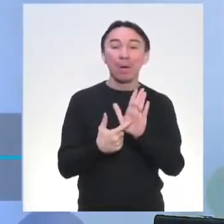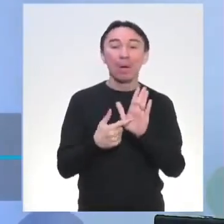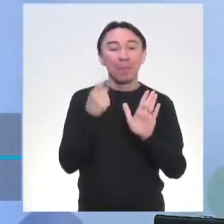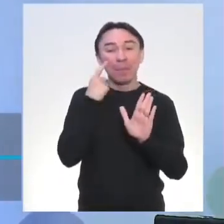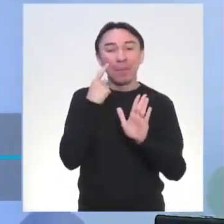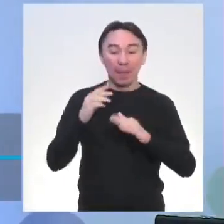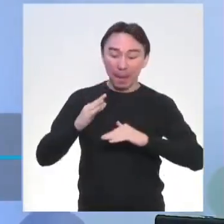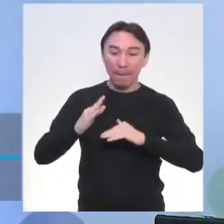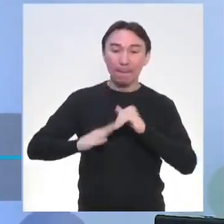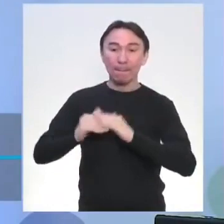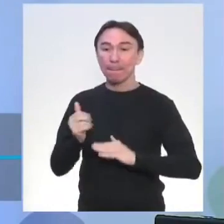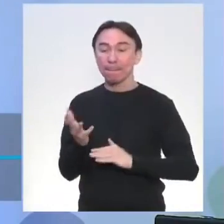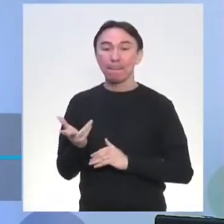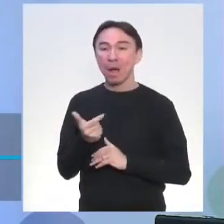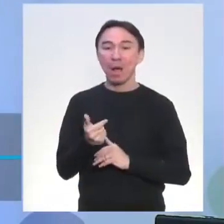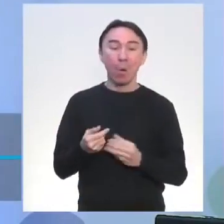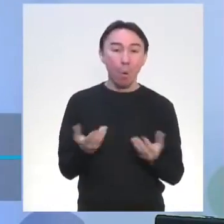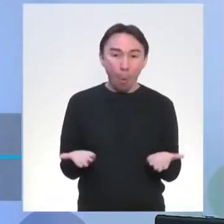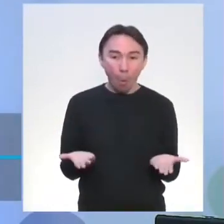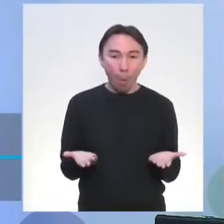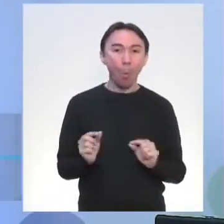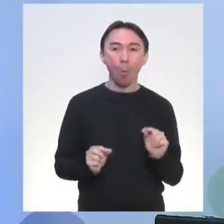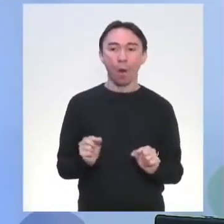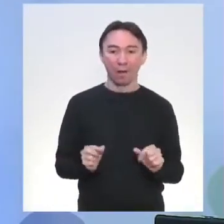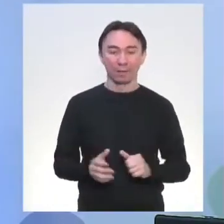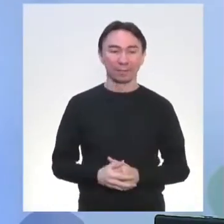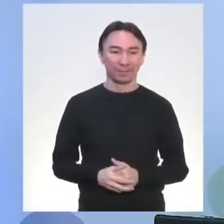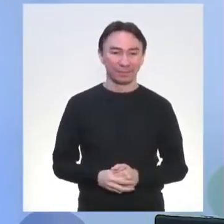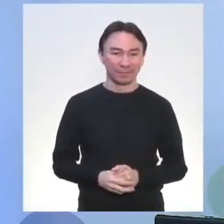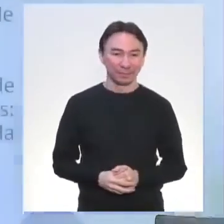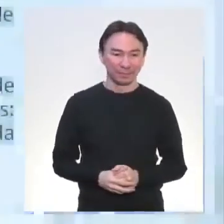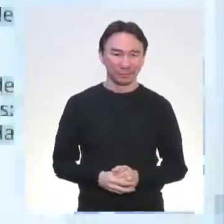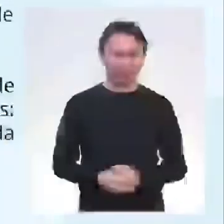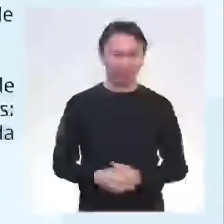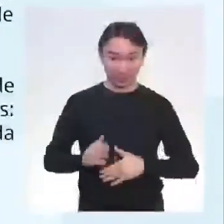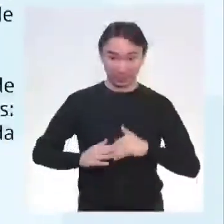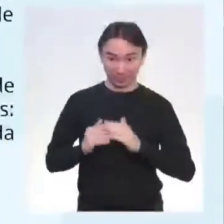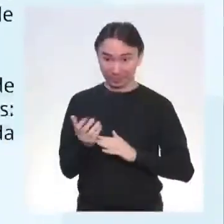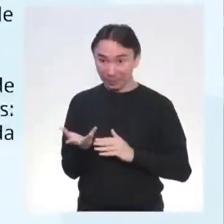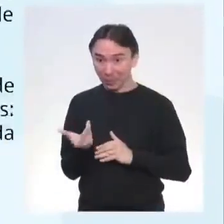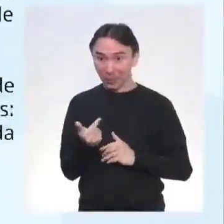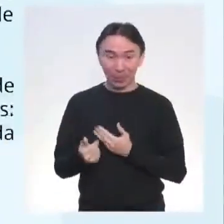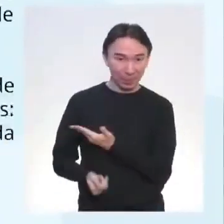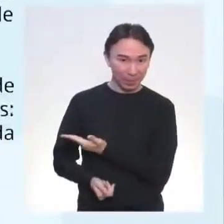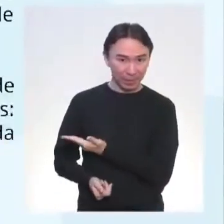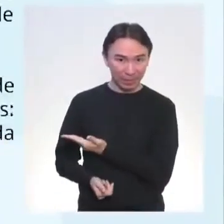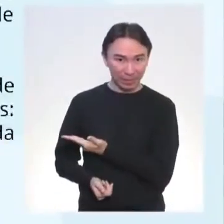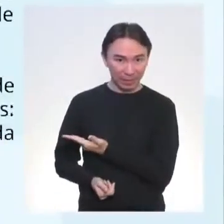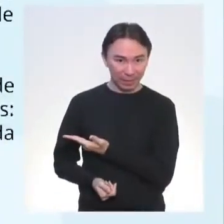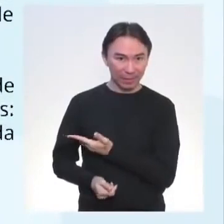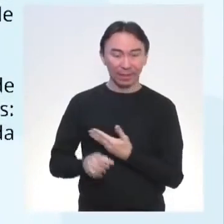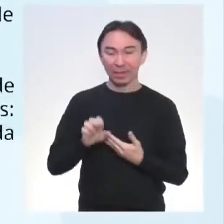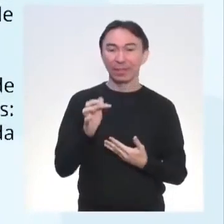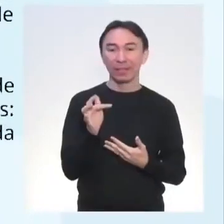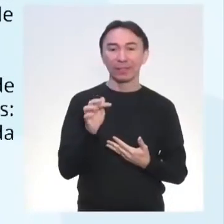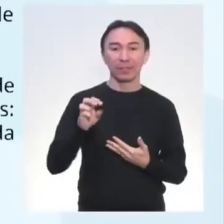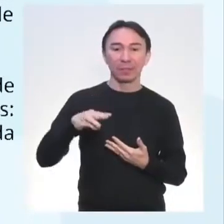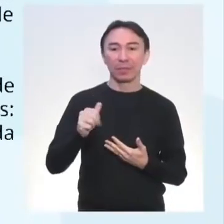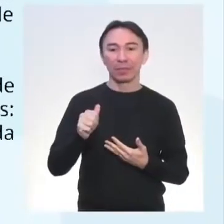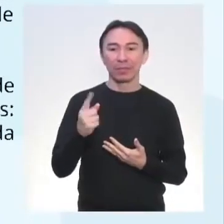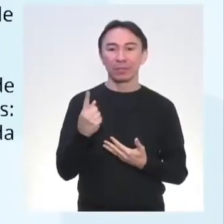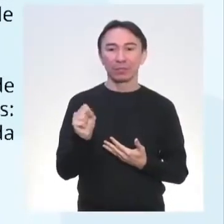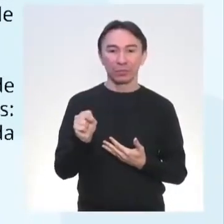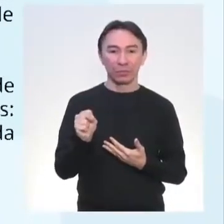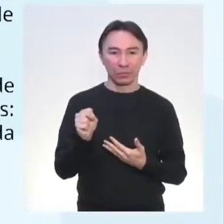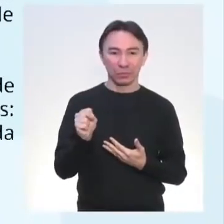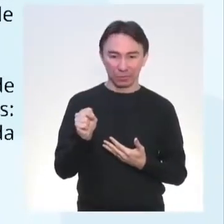conferidinha do que a gente vai falar sobre hoje. Vamos lá. Então, a habilidade de hoje, a habilidade é F, MA 18, né,